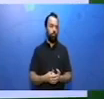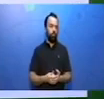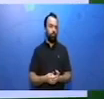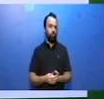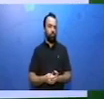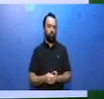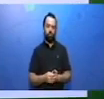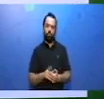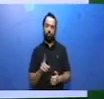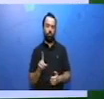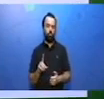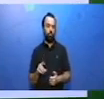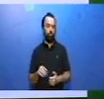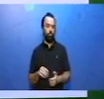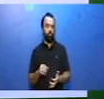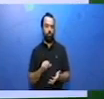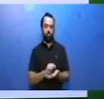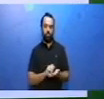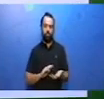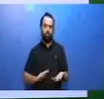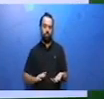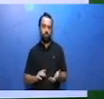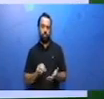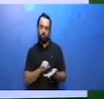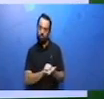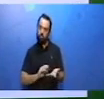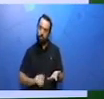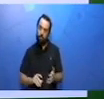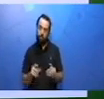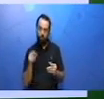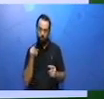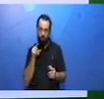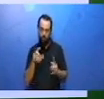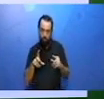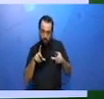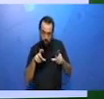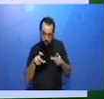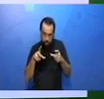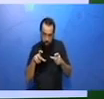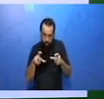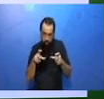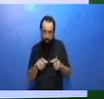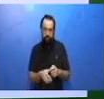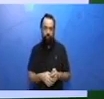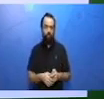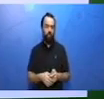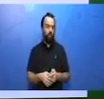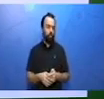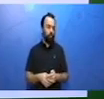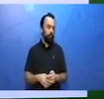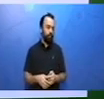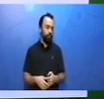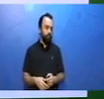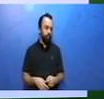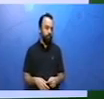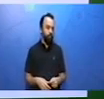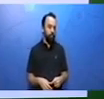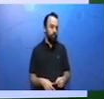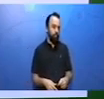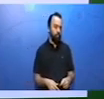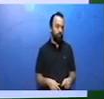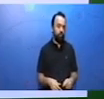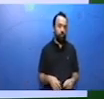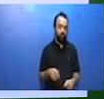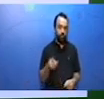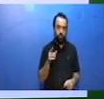só da tarefinha, não. Todas as atividades que você realiza na apostila, você precisa mandar para sua professora. Sabe aquela